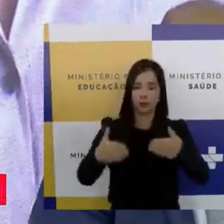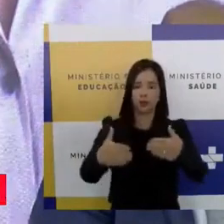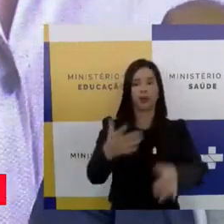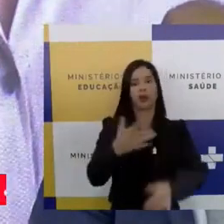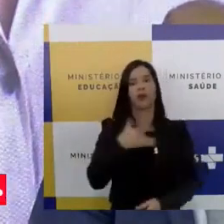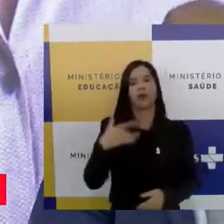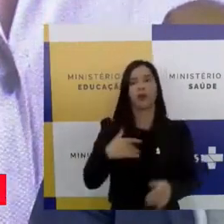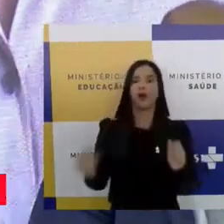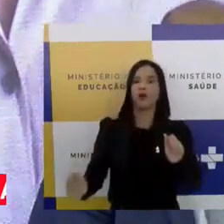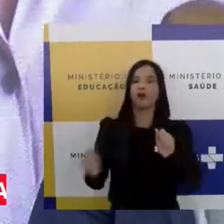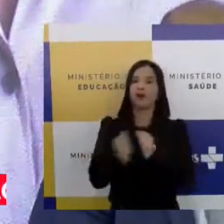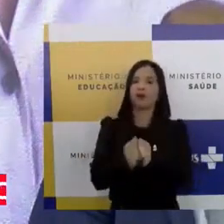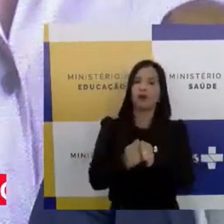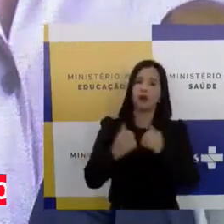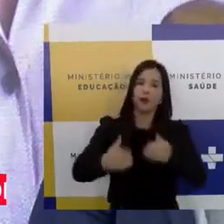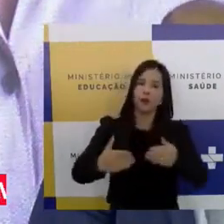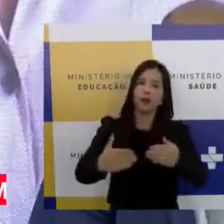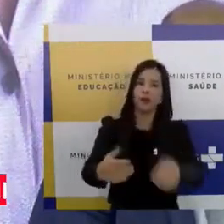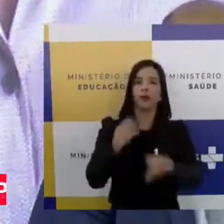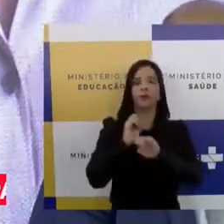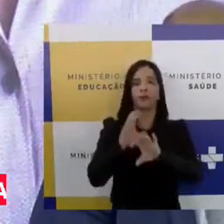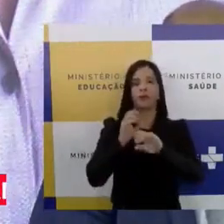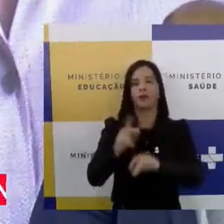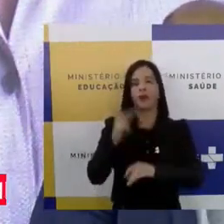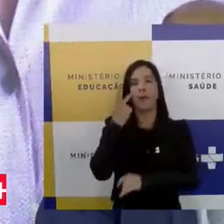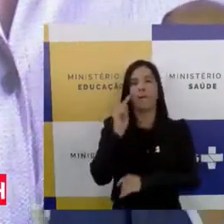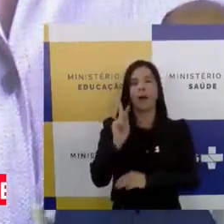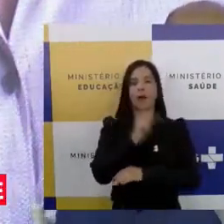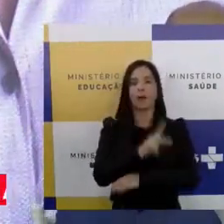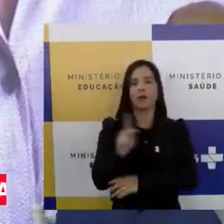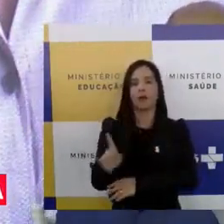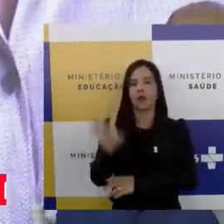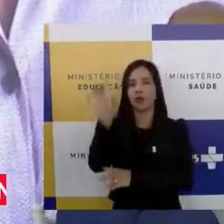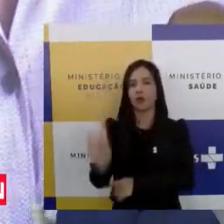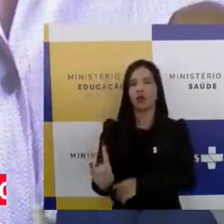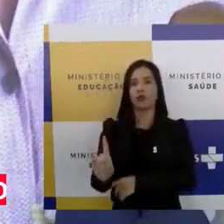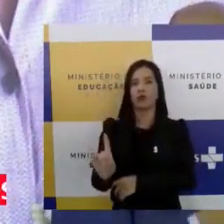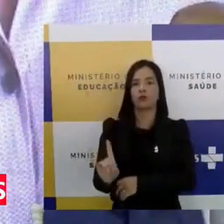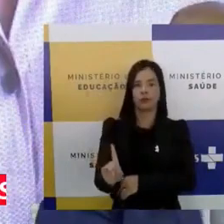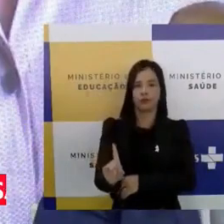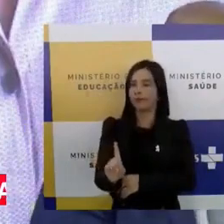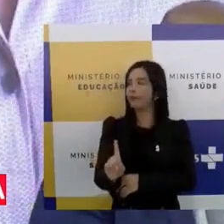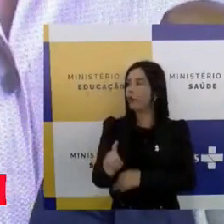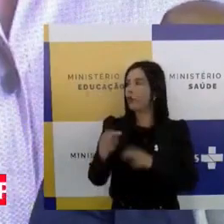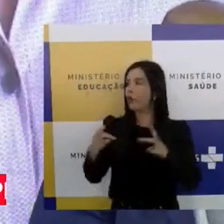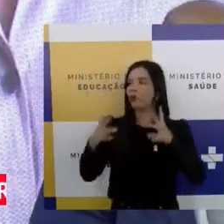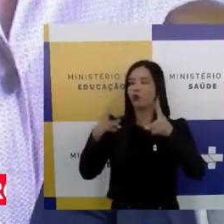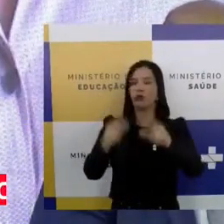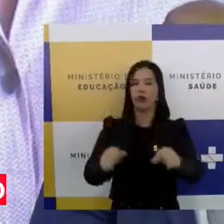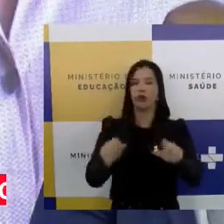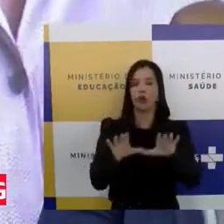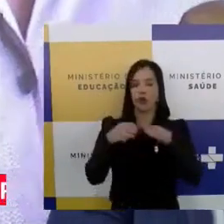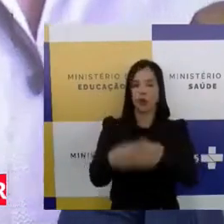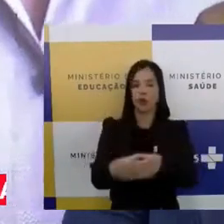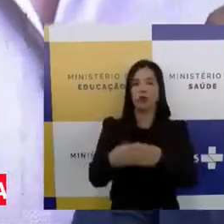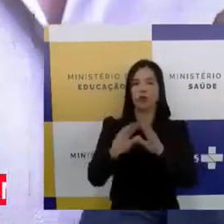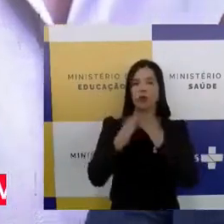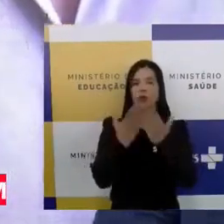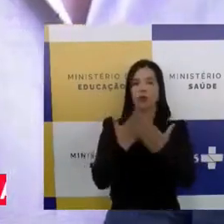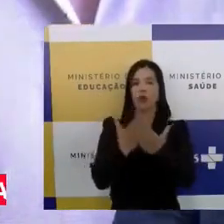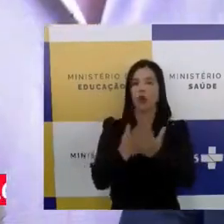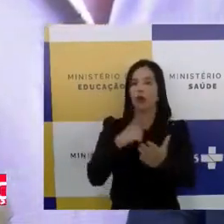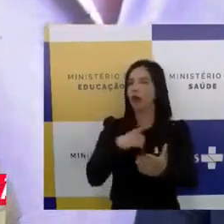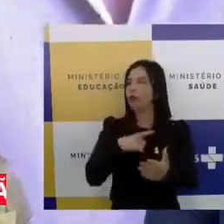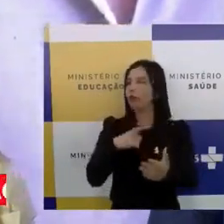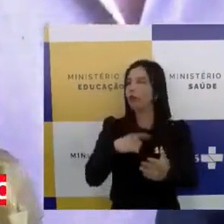Saúde, juntamente com o Ministério da Educação, para que os professores, diretores, toda a comunidade escolar possa fazer essa